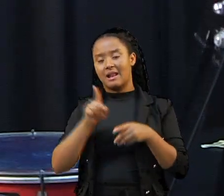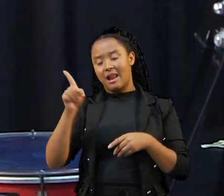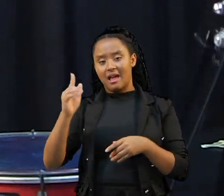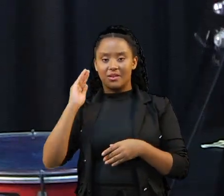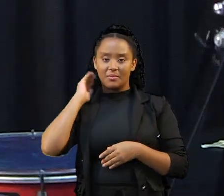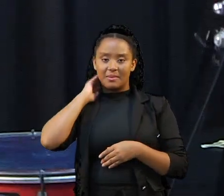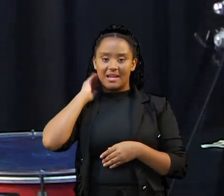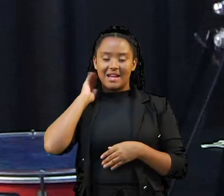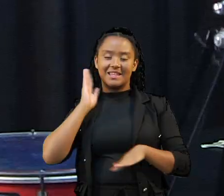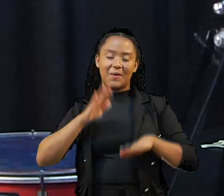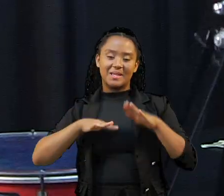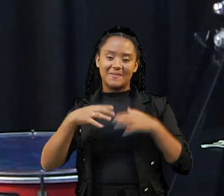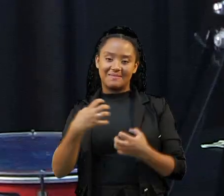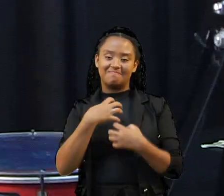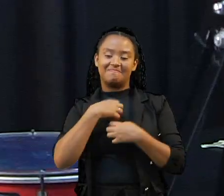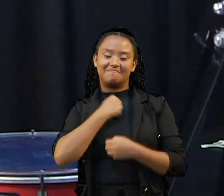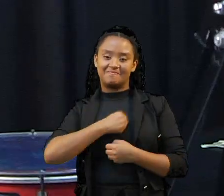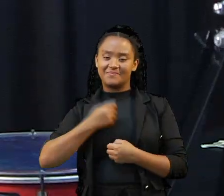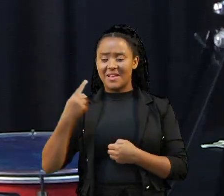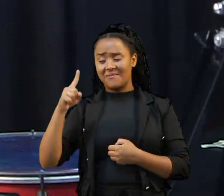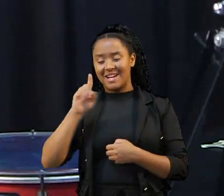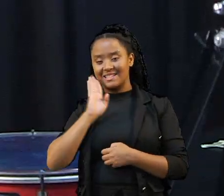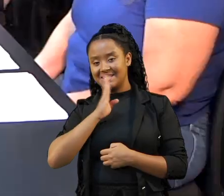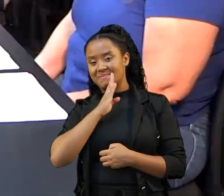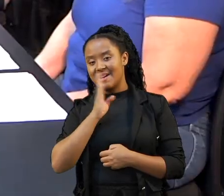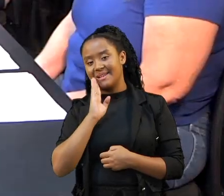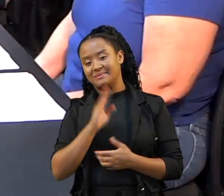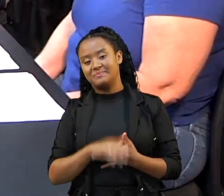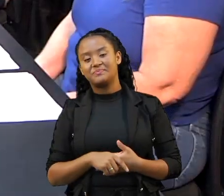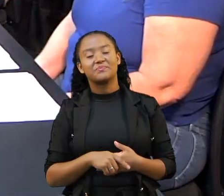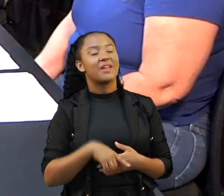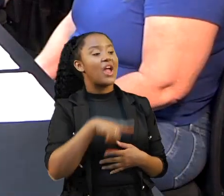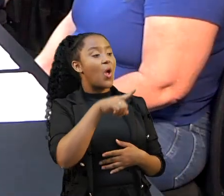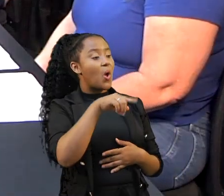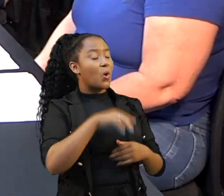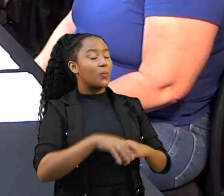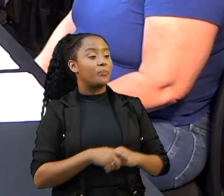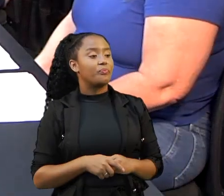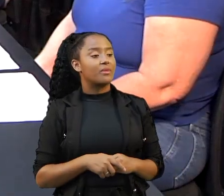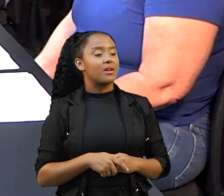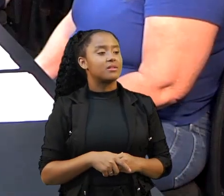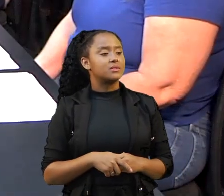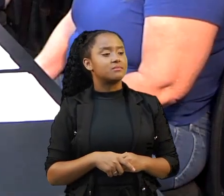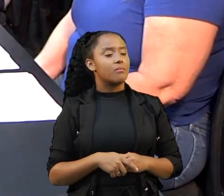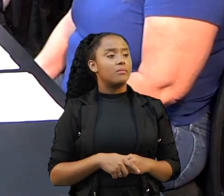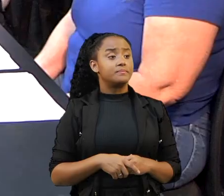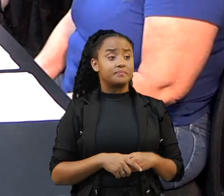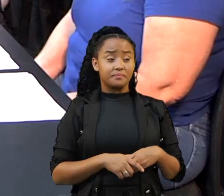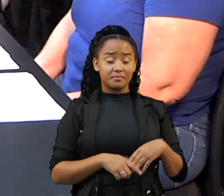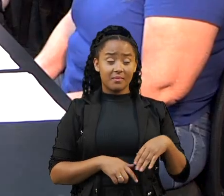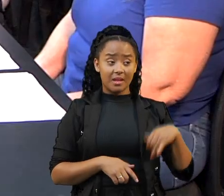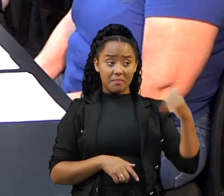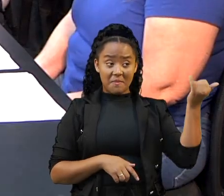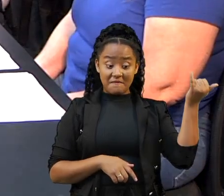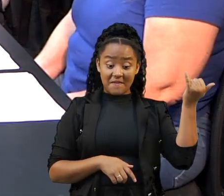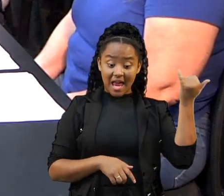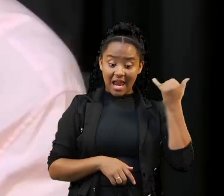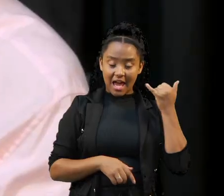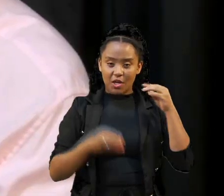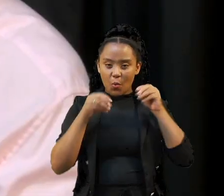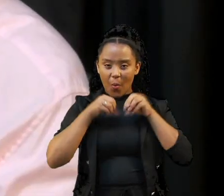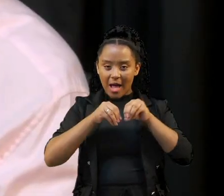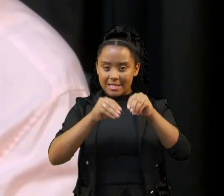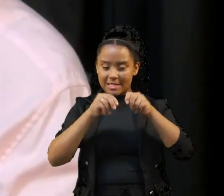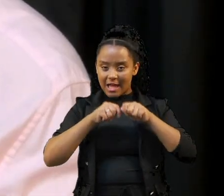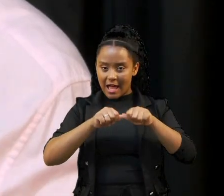lá, e dá para ir lá matar a saudade um pouquinho. Ó, eu ouvi falar que o açaí